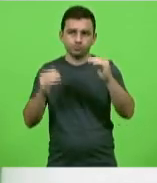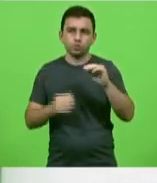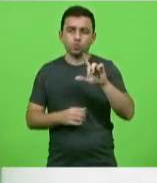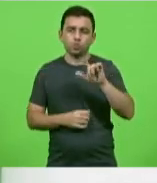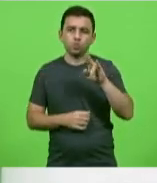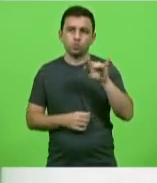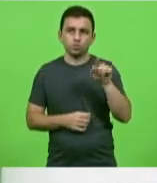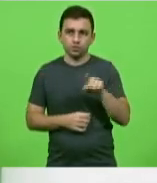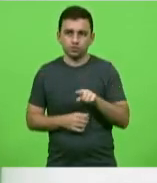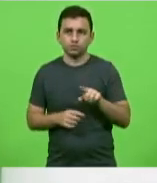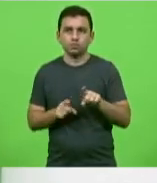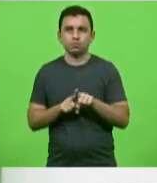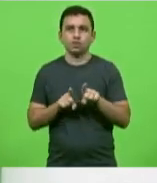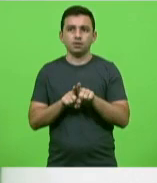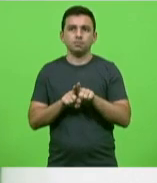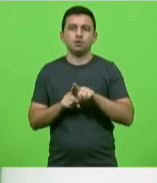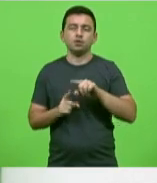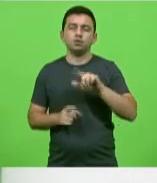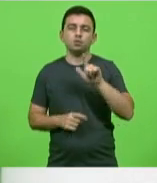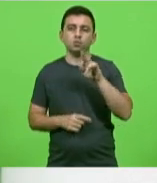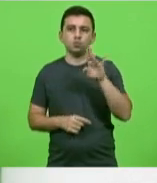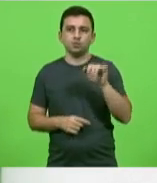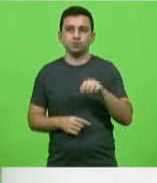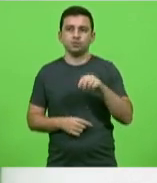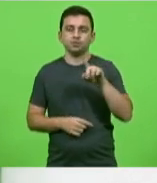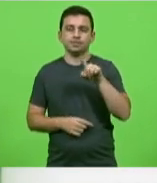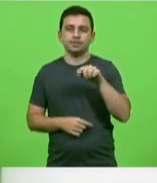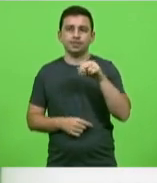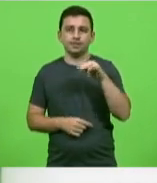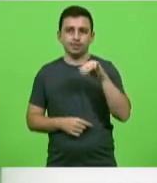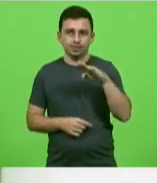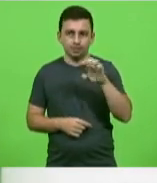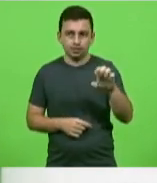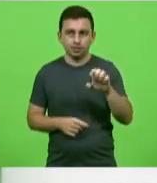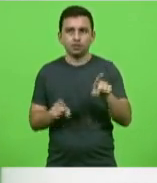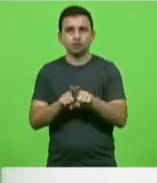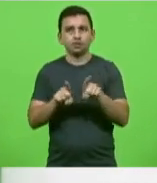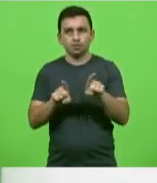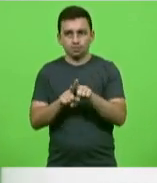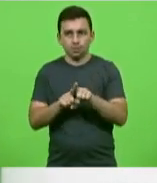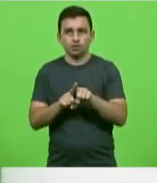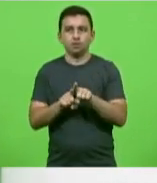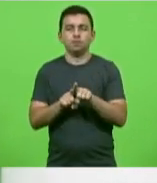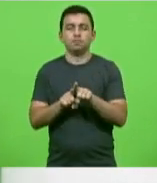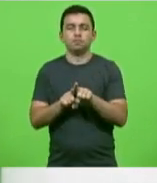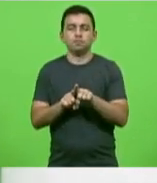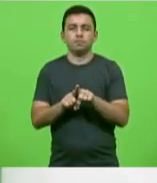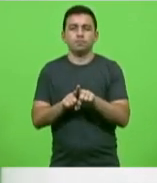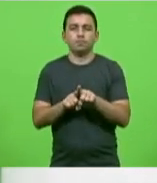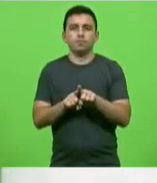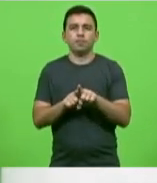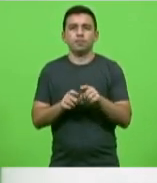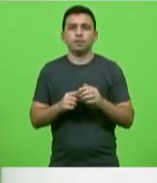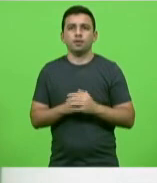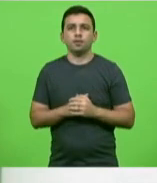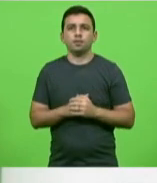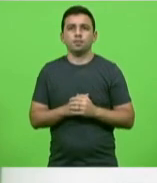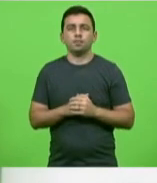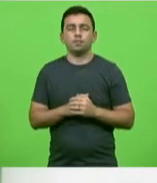Anelato, o excelentíssimo desembargador Luiz Antônio Zanini Forneroli e o excelentíssimo